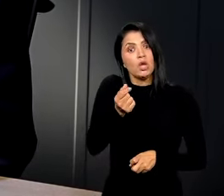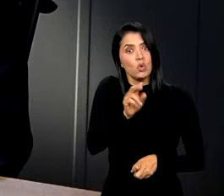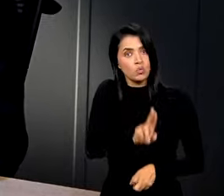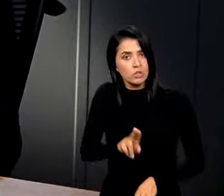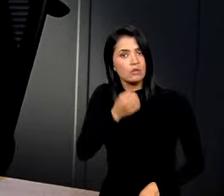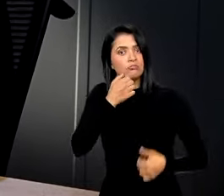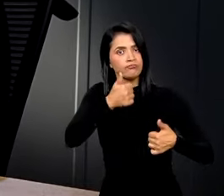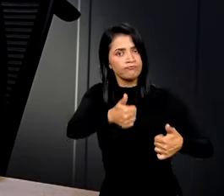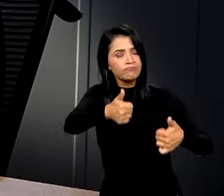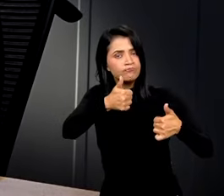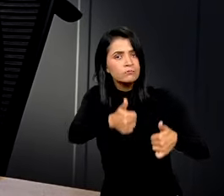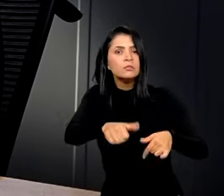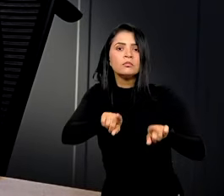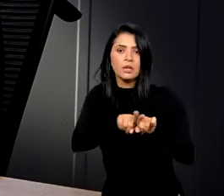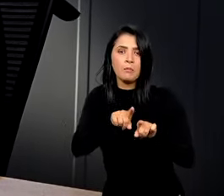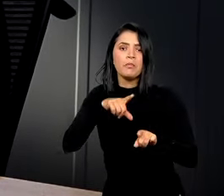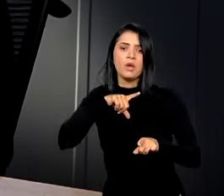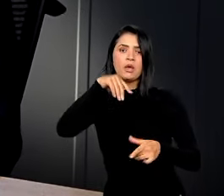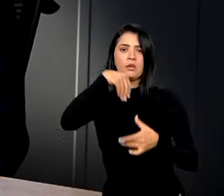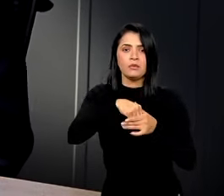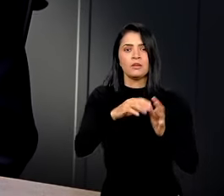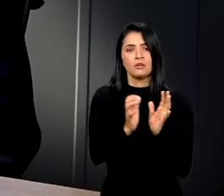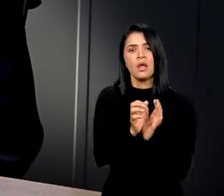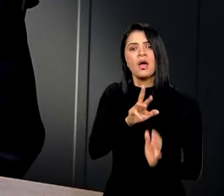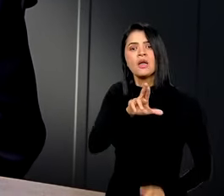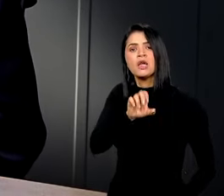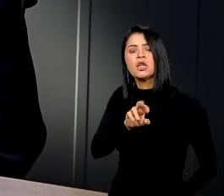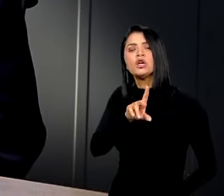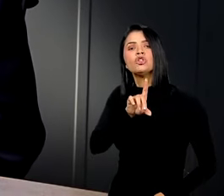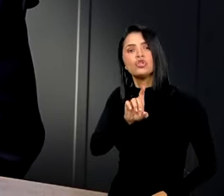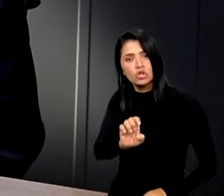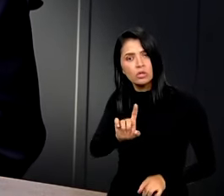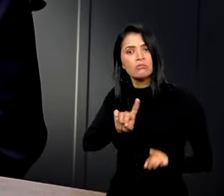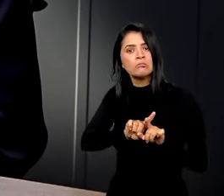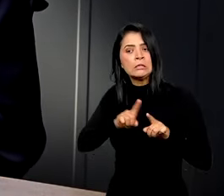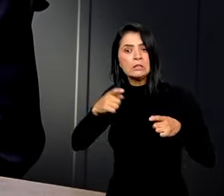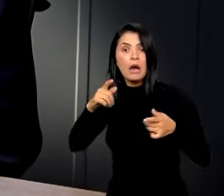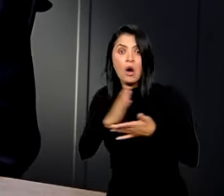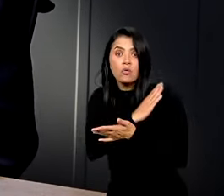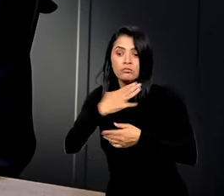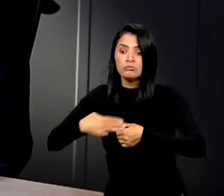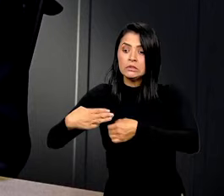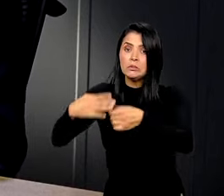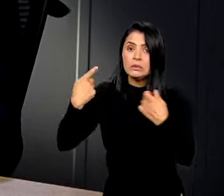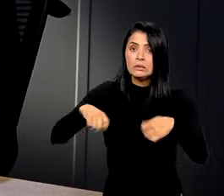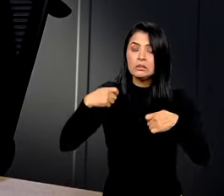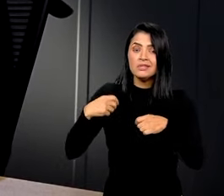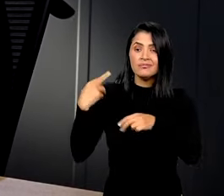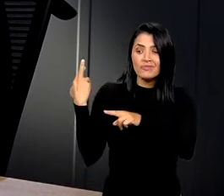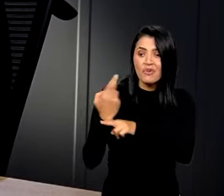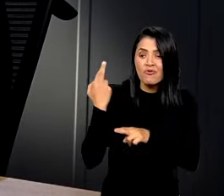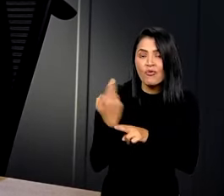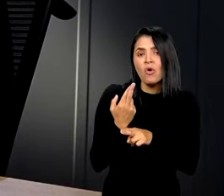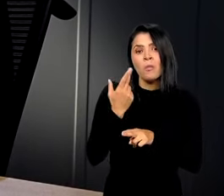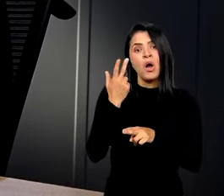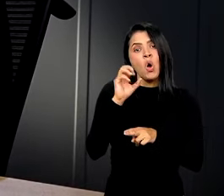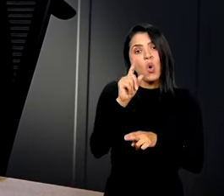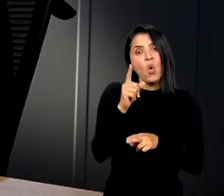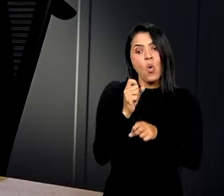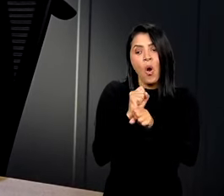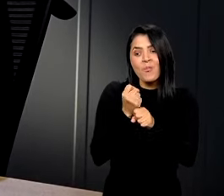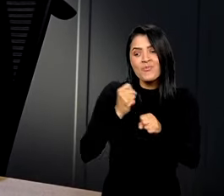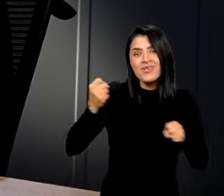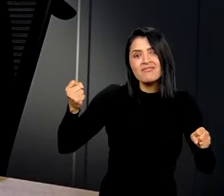utilizado. Temos na nossa rede física necessidades em alguns municípios de reformas ou de ampliação